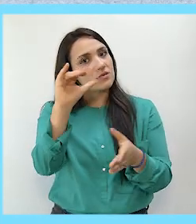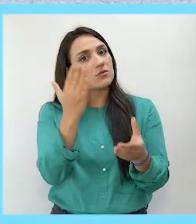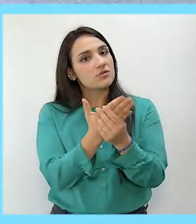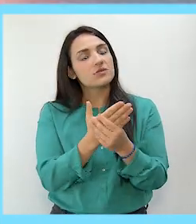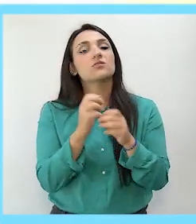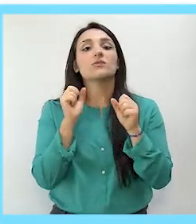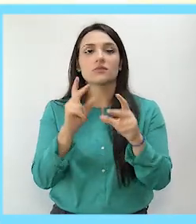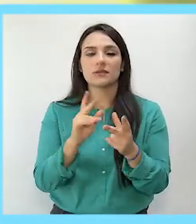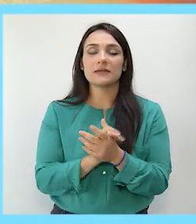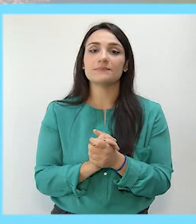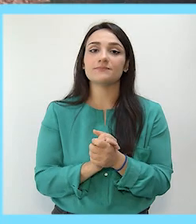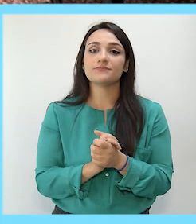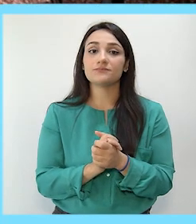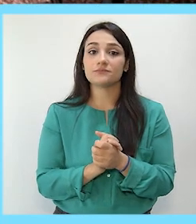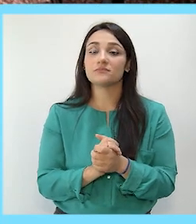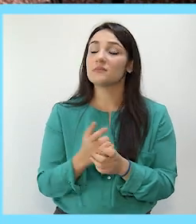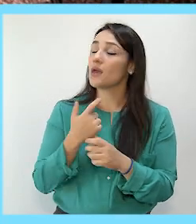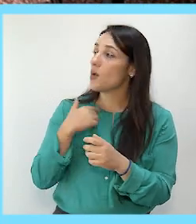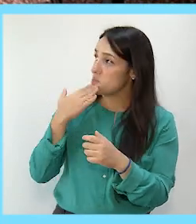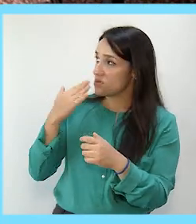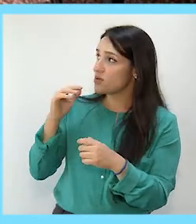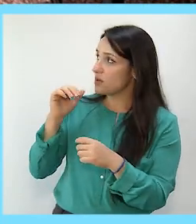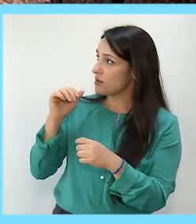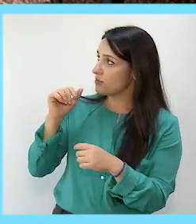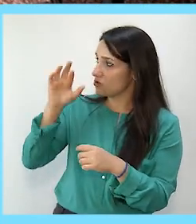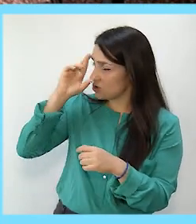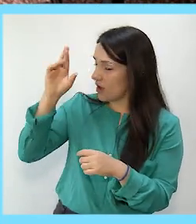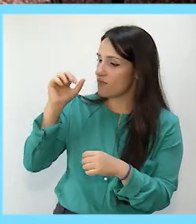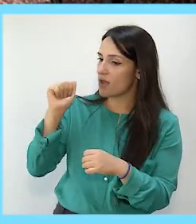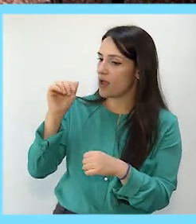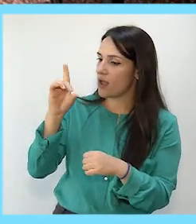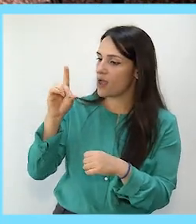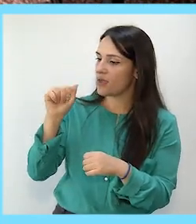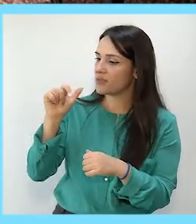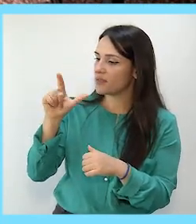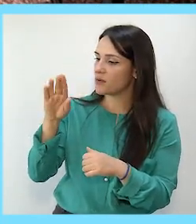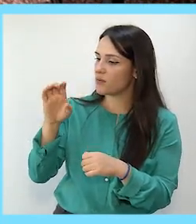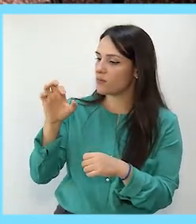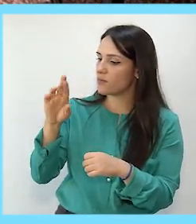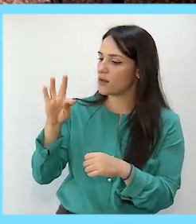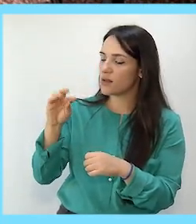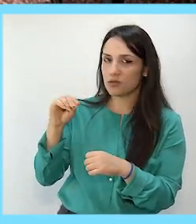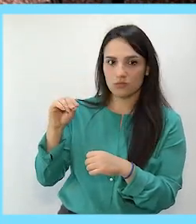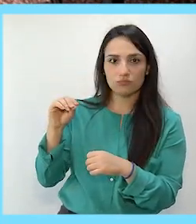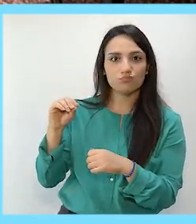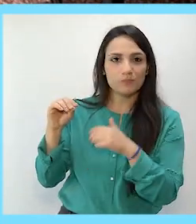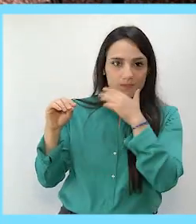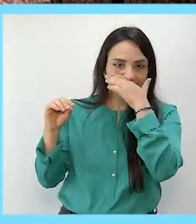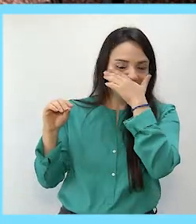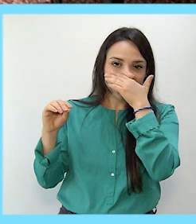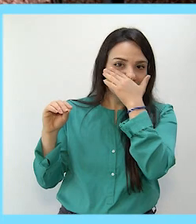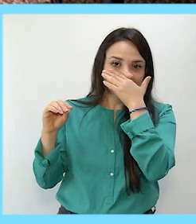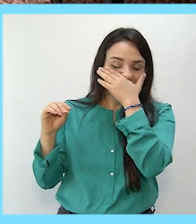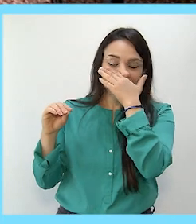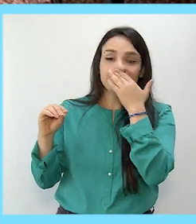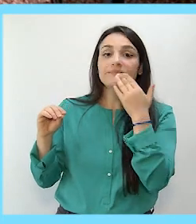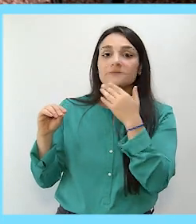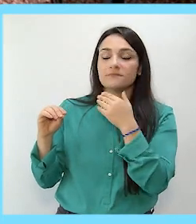prática na Procuradoria. O doutor Adalberto permitiu que eu fizesse isso. E quando o doutor Adalberto decidiu que ele não queria,